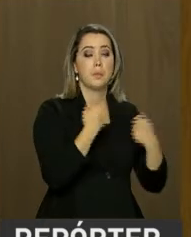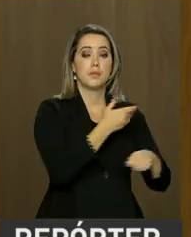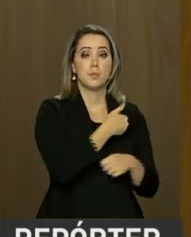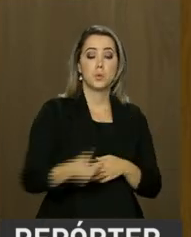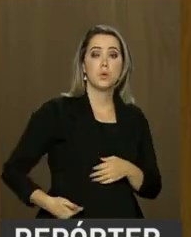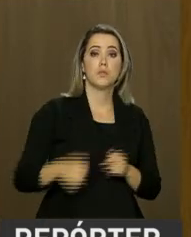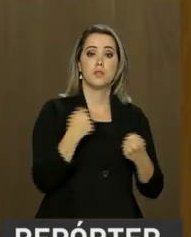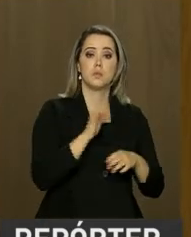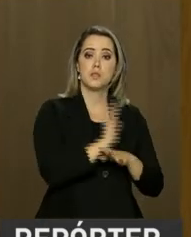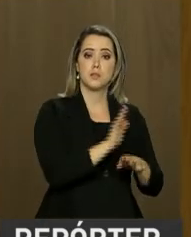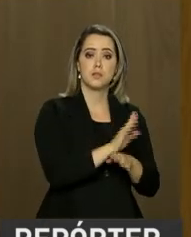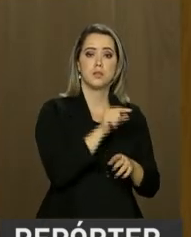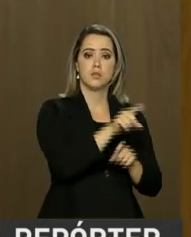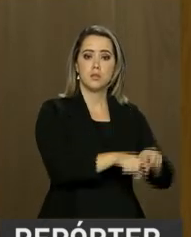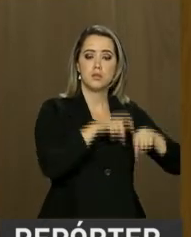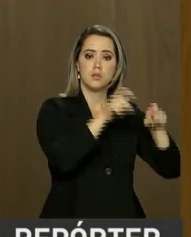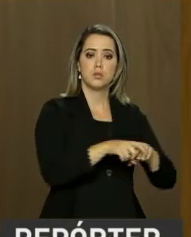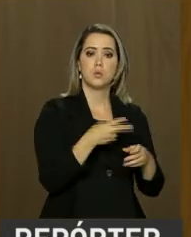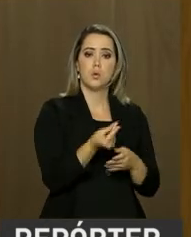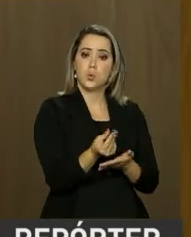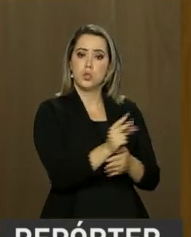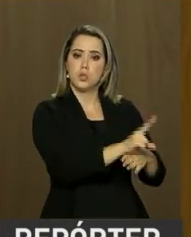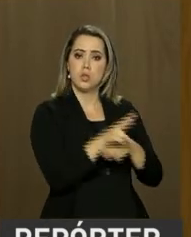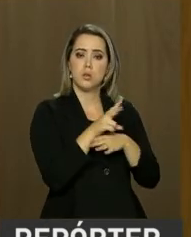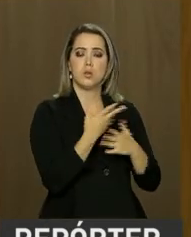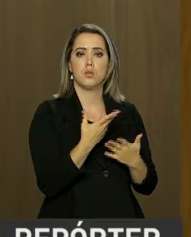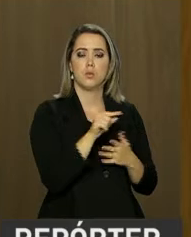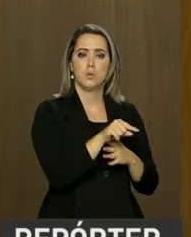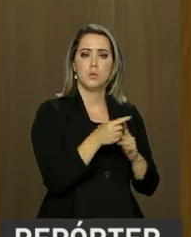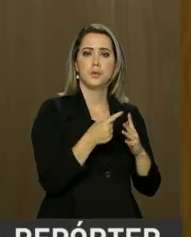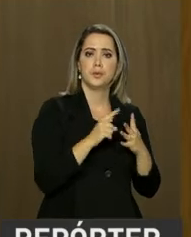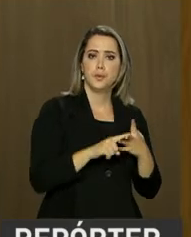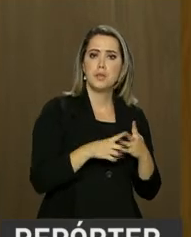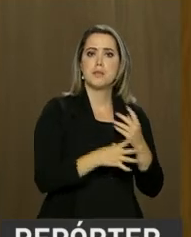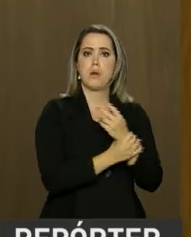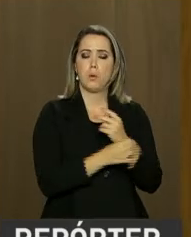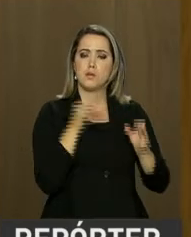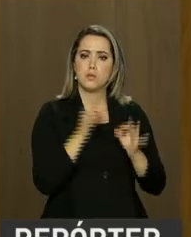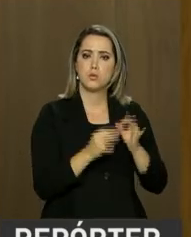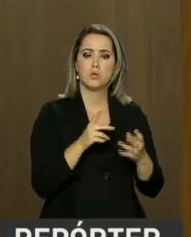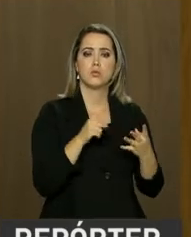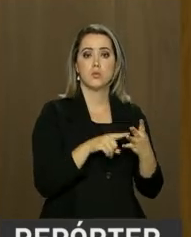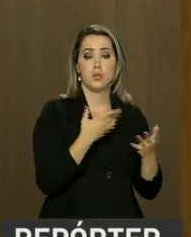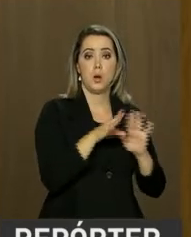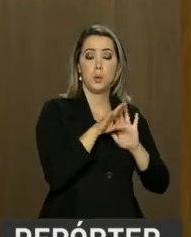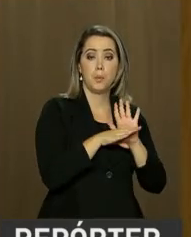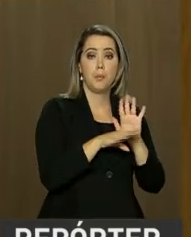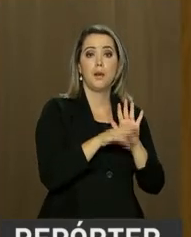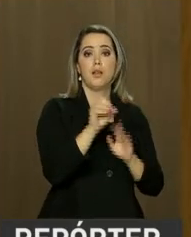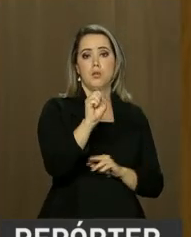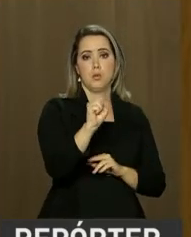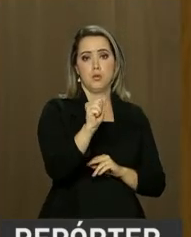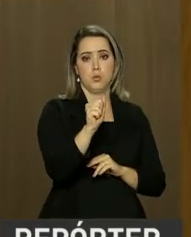esses produtores através de crédito, através de uma segurança jurídica. E o plano Safra vem exatamente